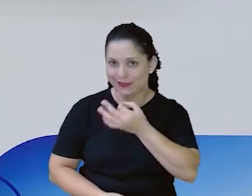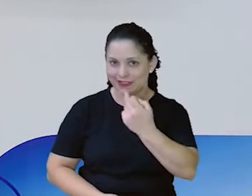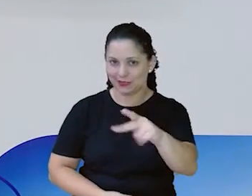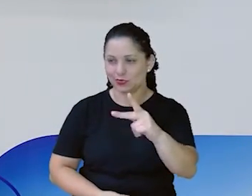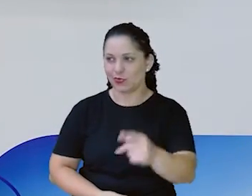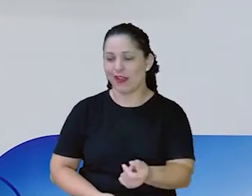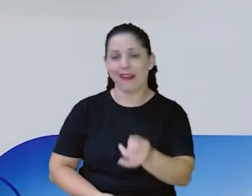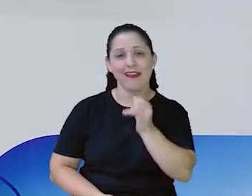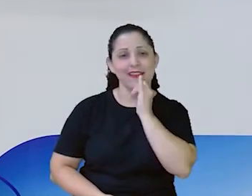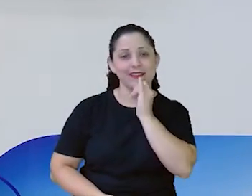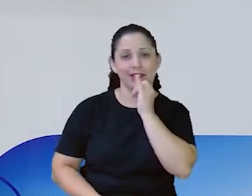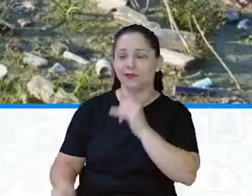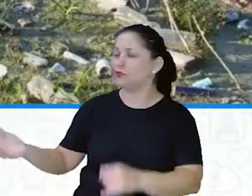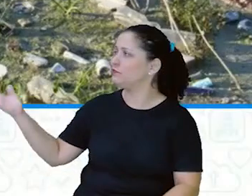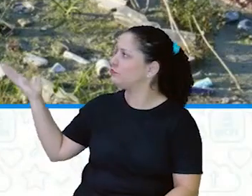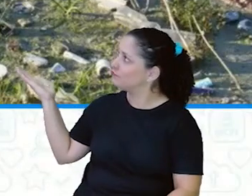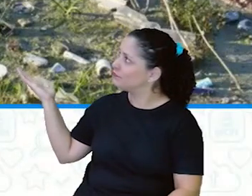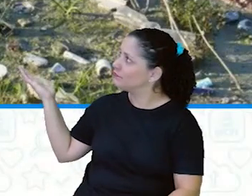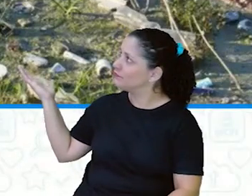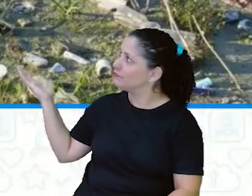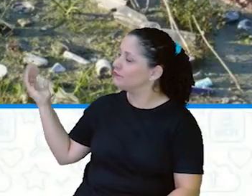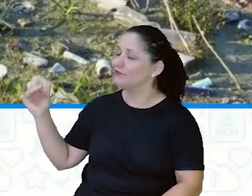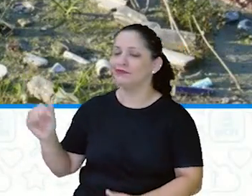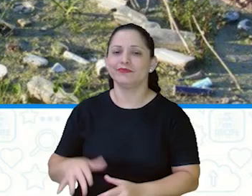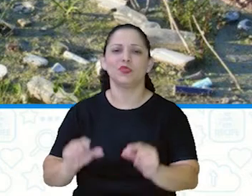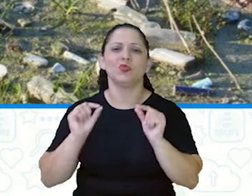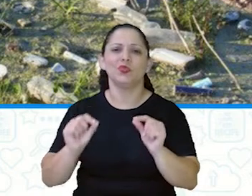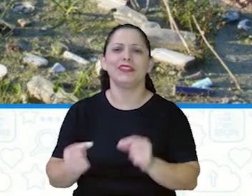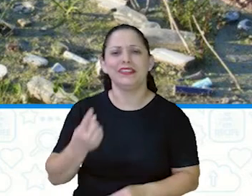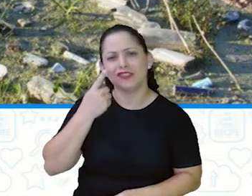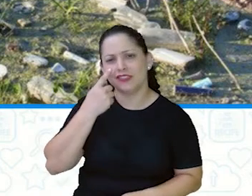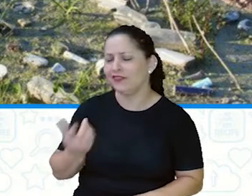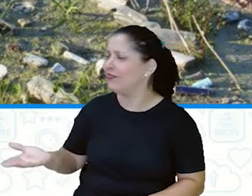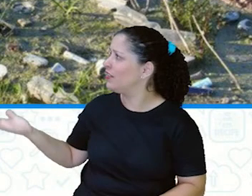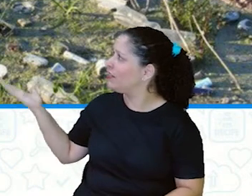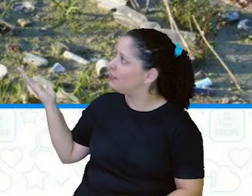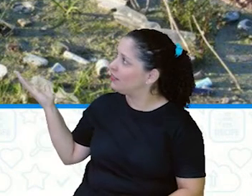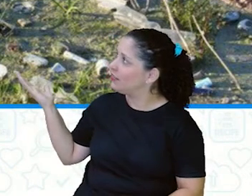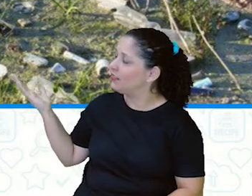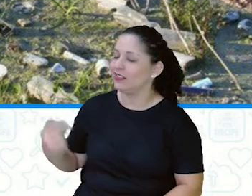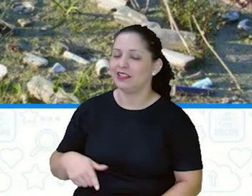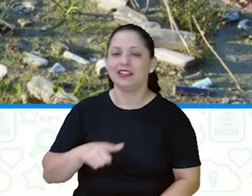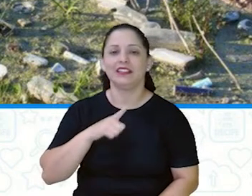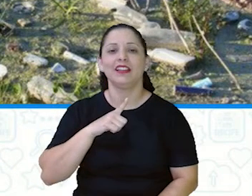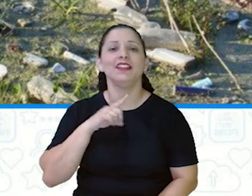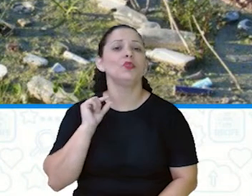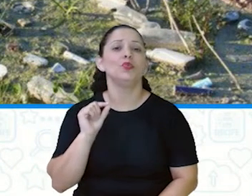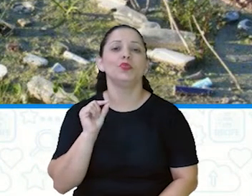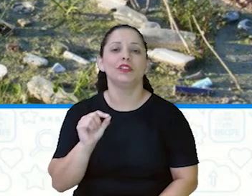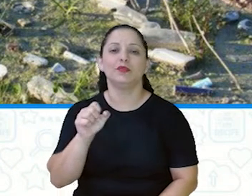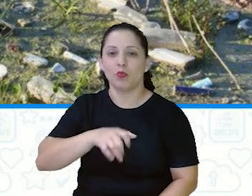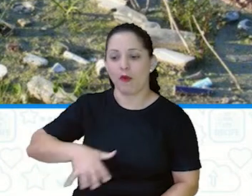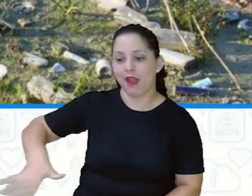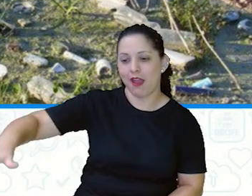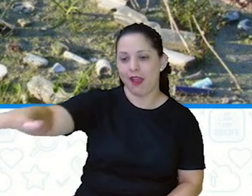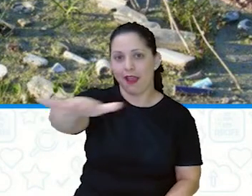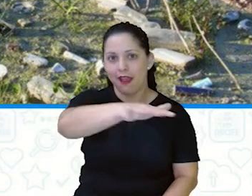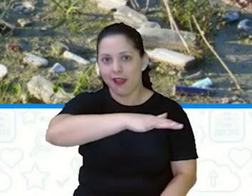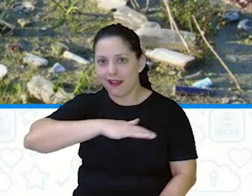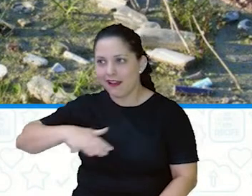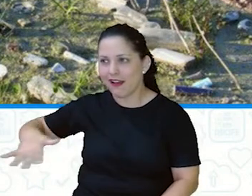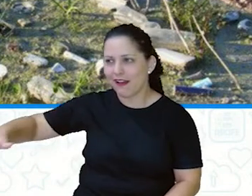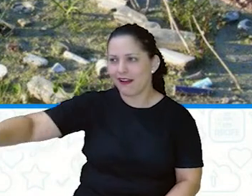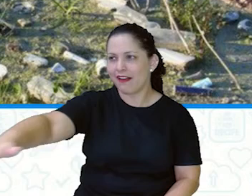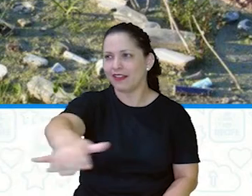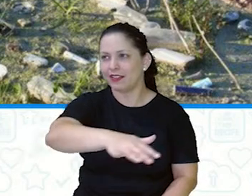por exemplo, a essa imagem aí. O que é que nós vemos? Estou vendo aí que tem uma área, né? Eu tenho ali no fundo,